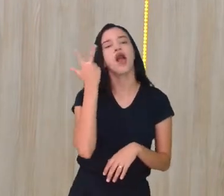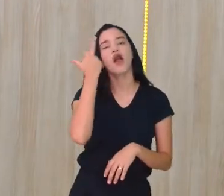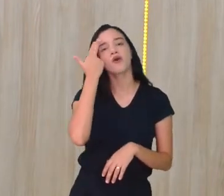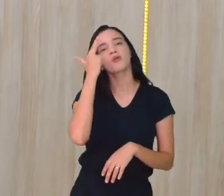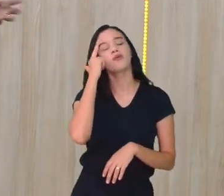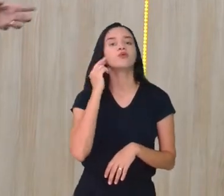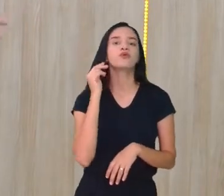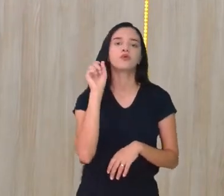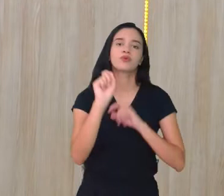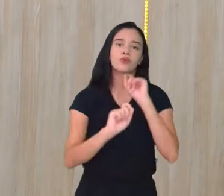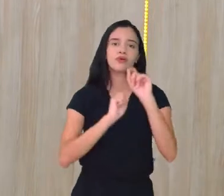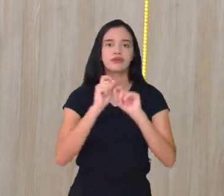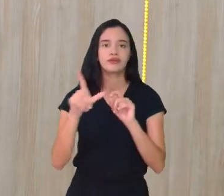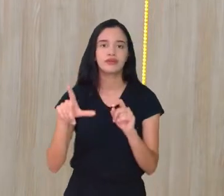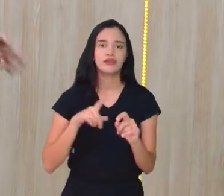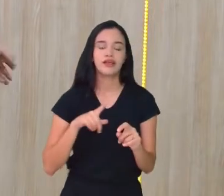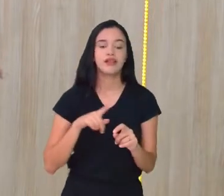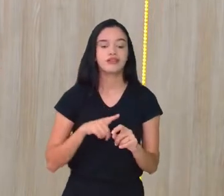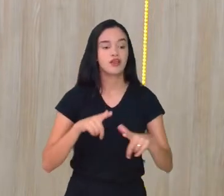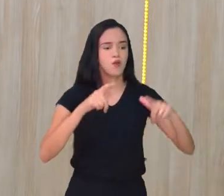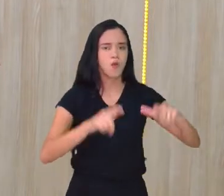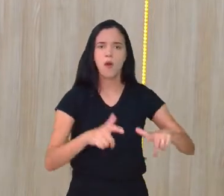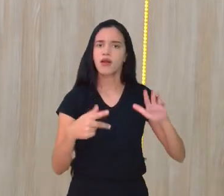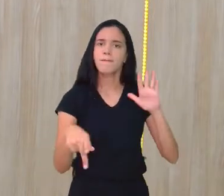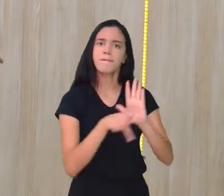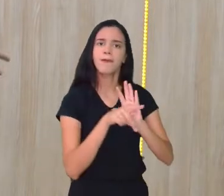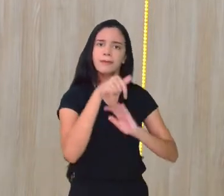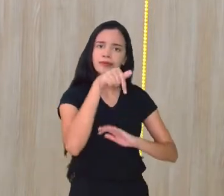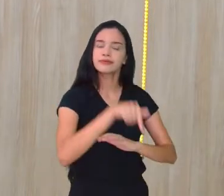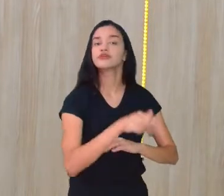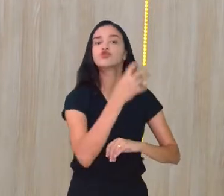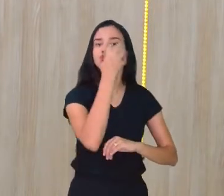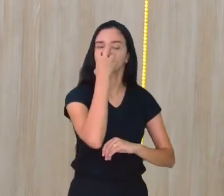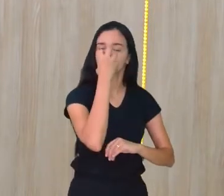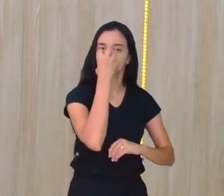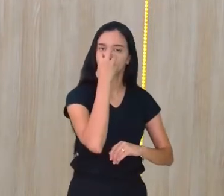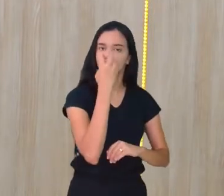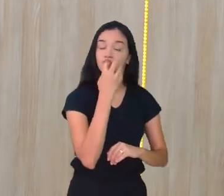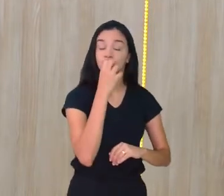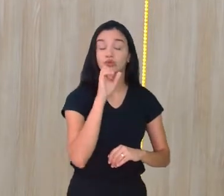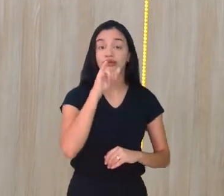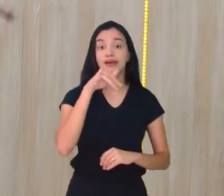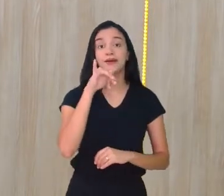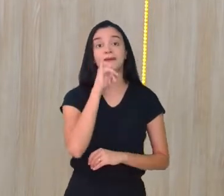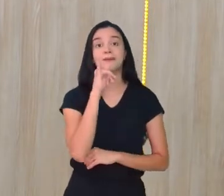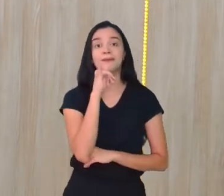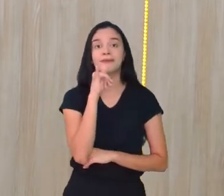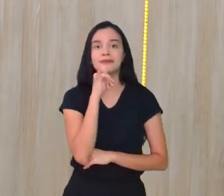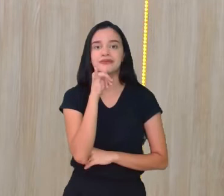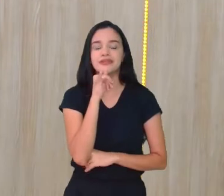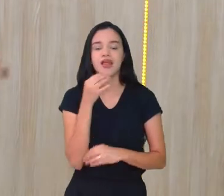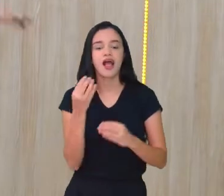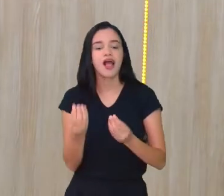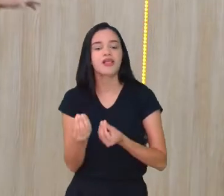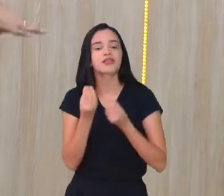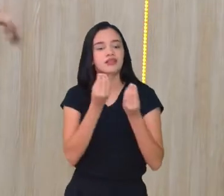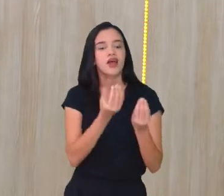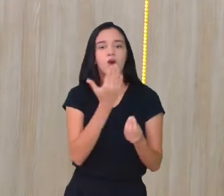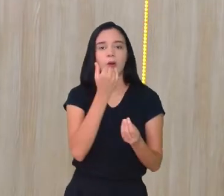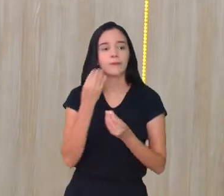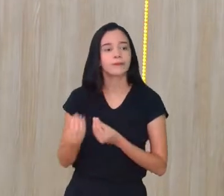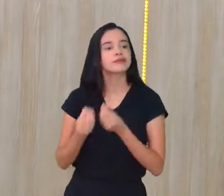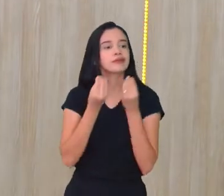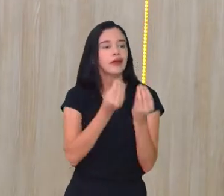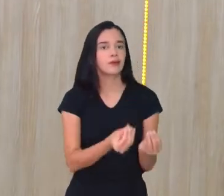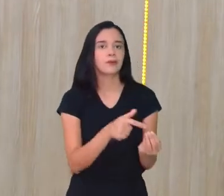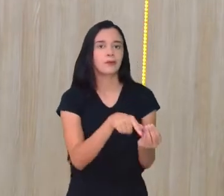comum ele ter aquela questão do território dele. Então, assim, se você pegar aqui, ó, der a comida para o seu doguinho, depois vai tentar tomar dele,